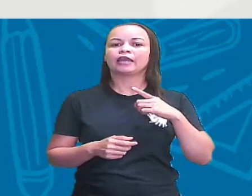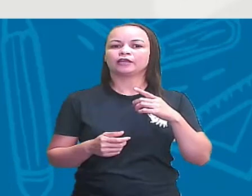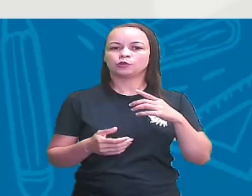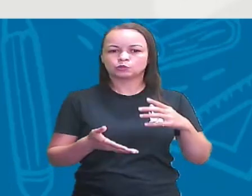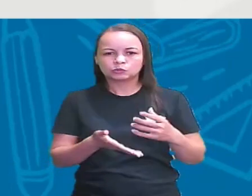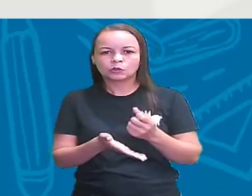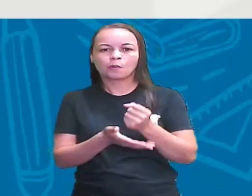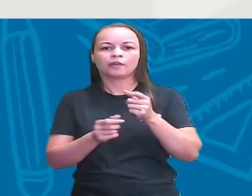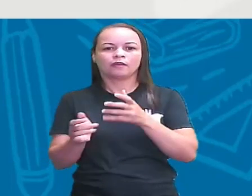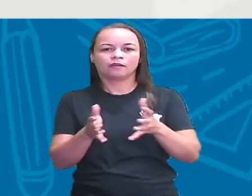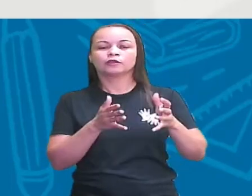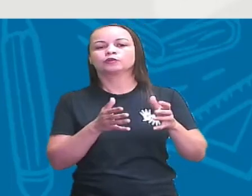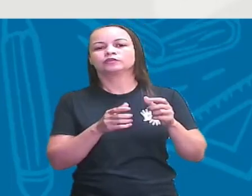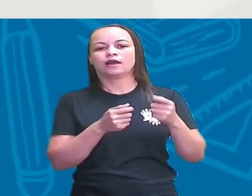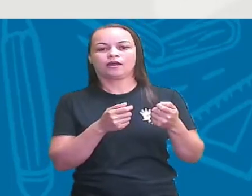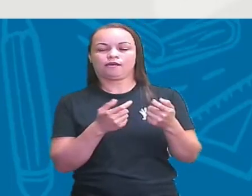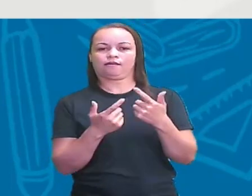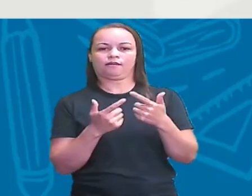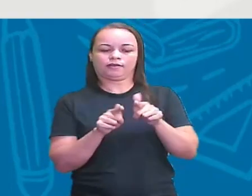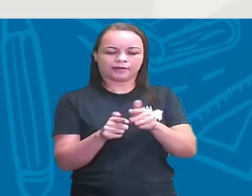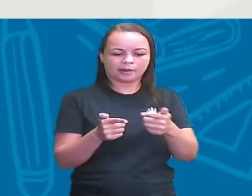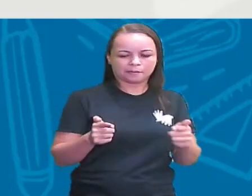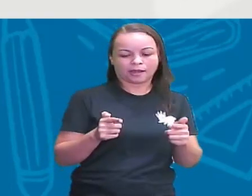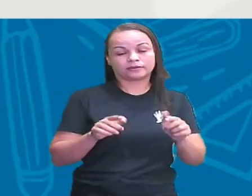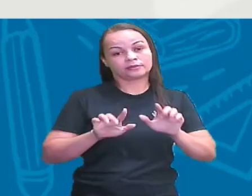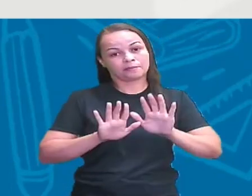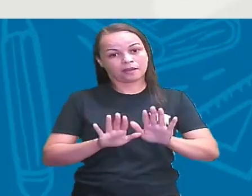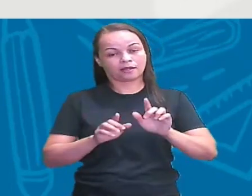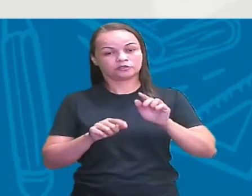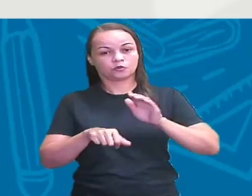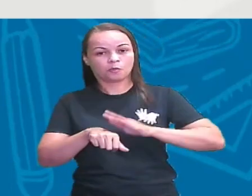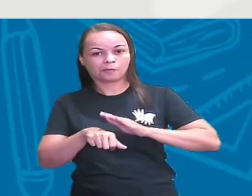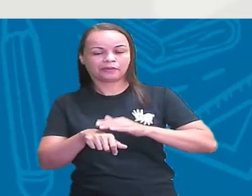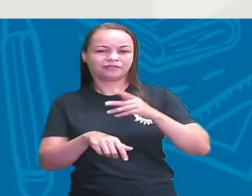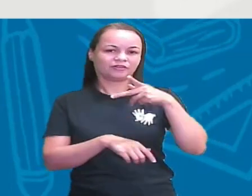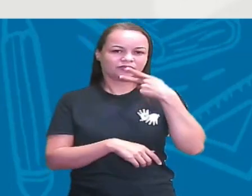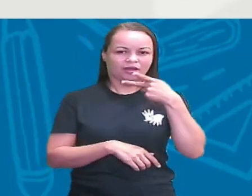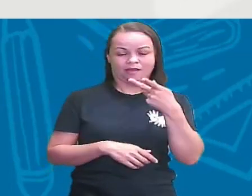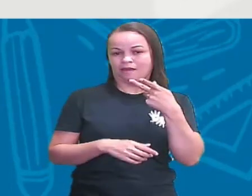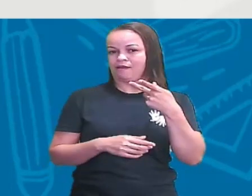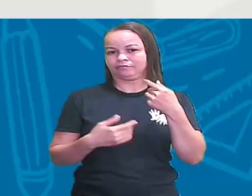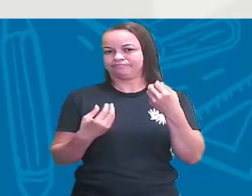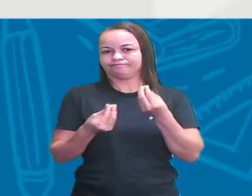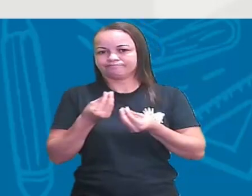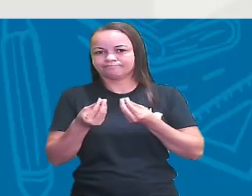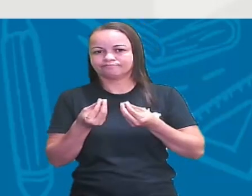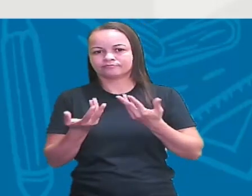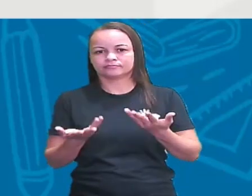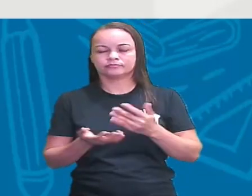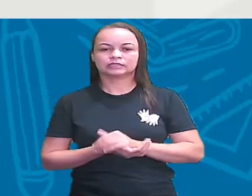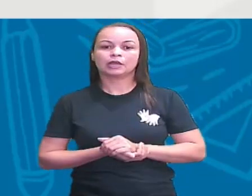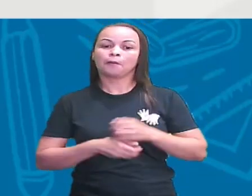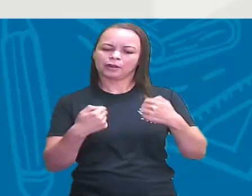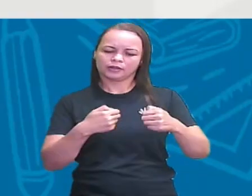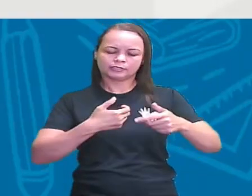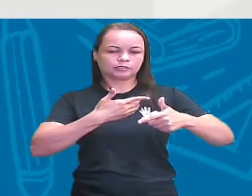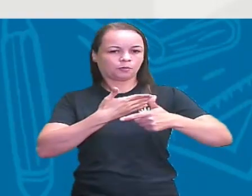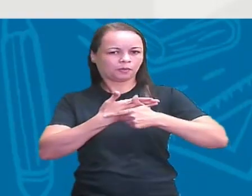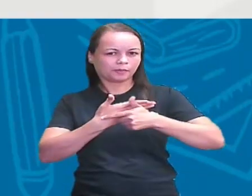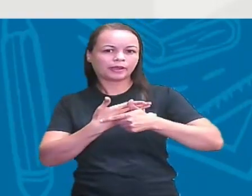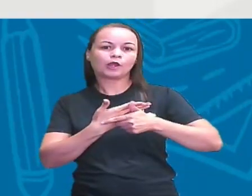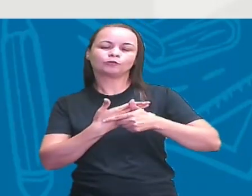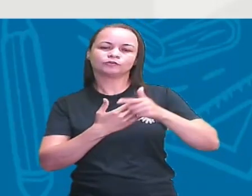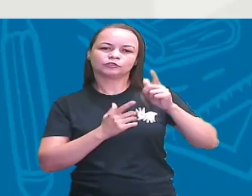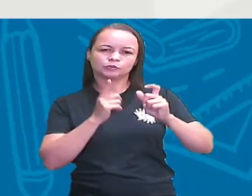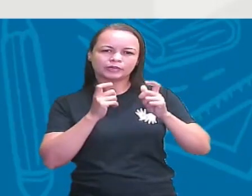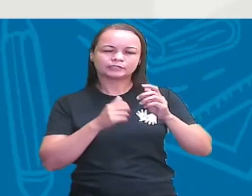domínio sociolinguístico, né? Então, antes de tudo, ela deve cumprir esse papel de expressão,